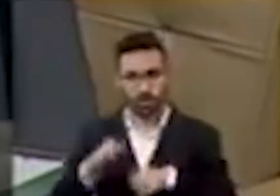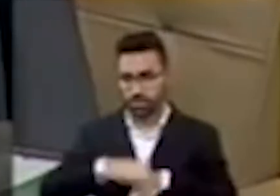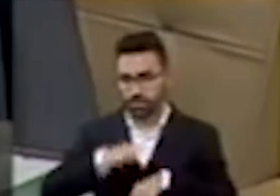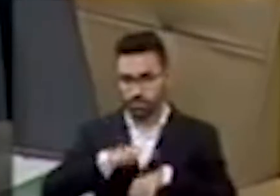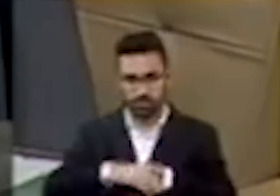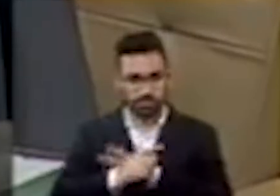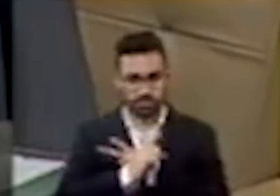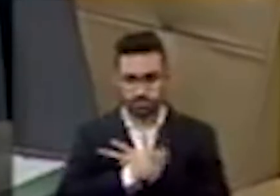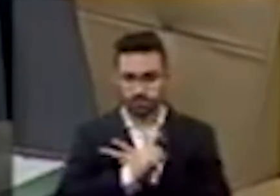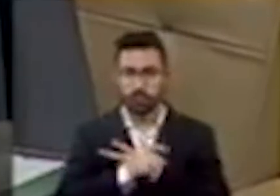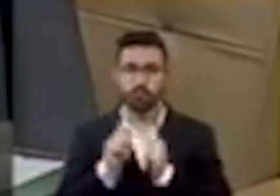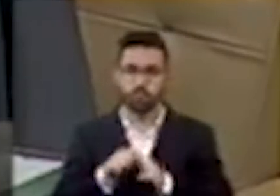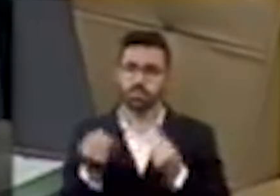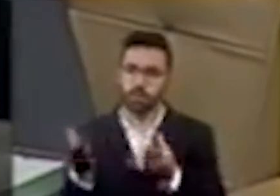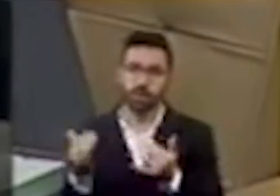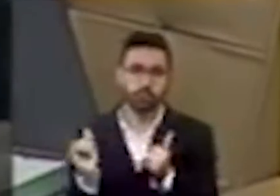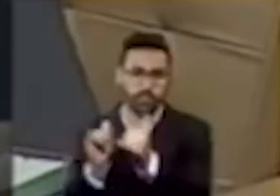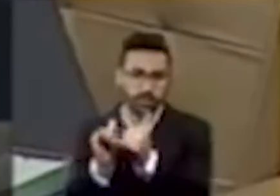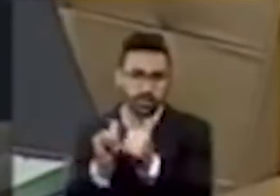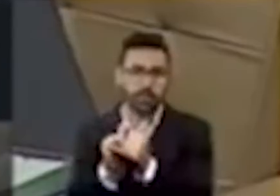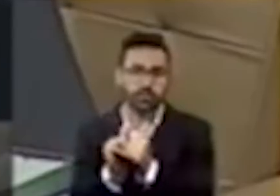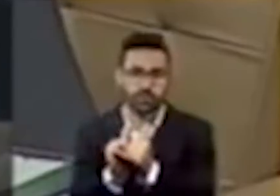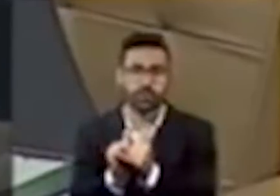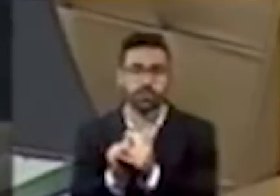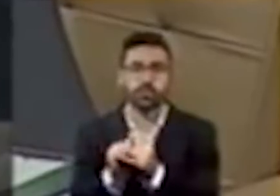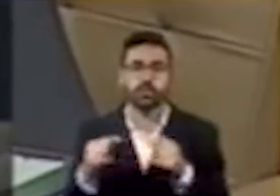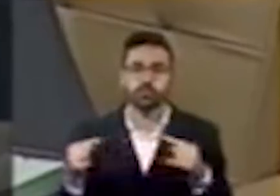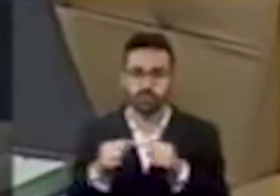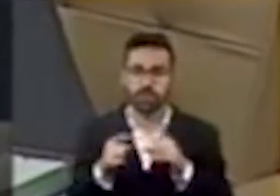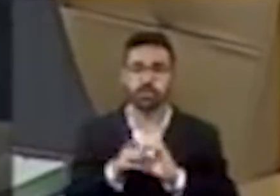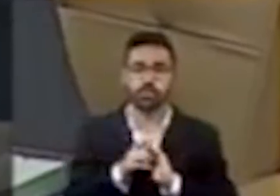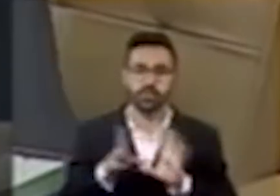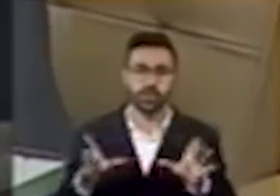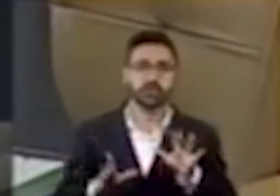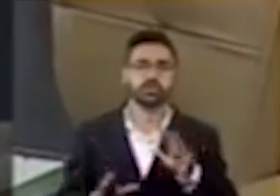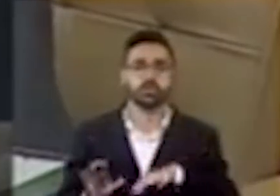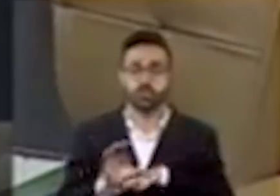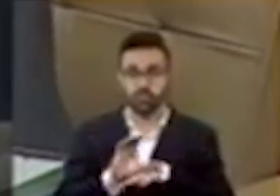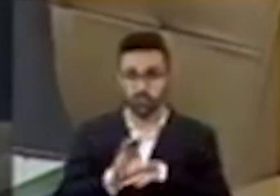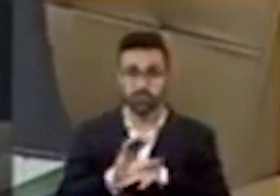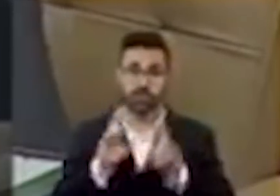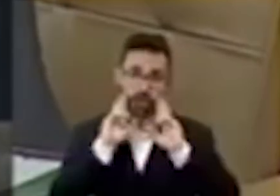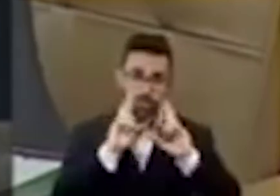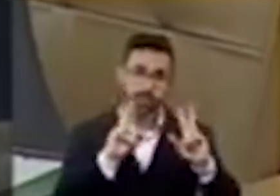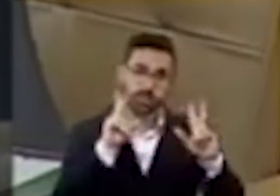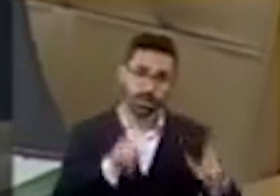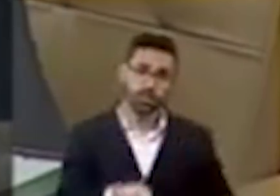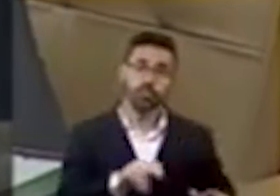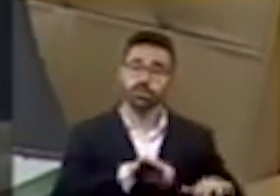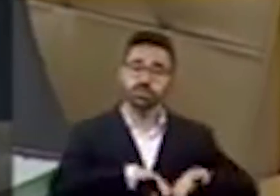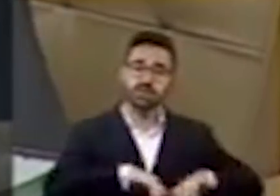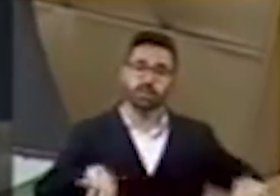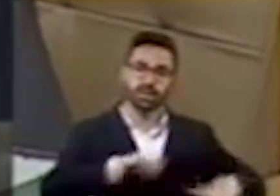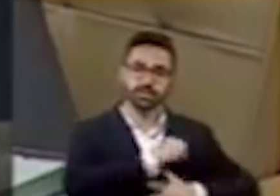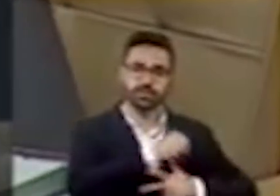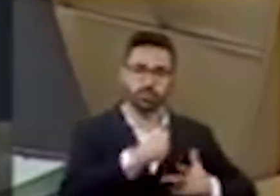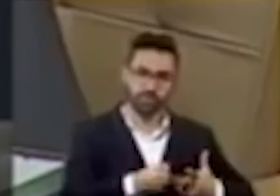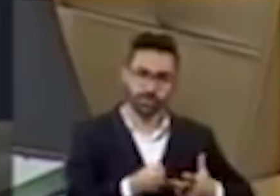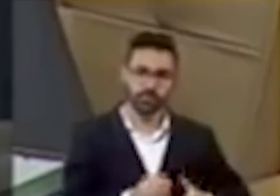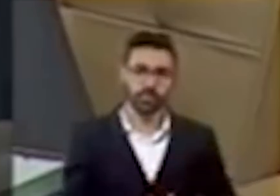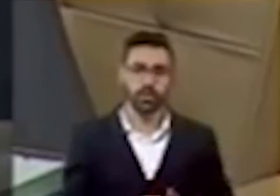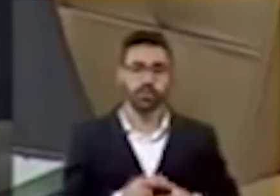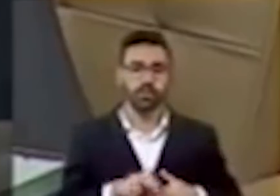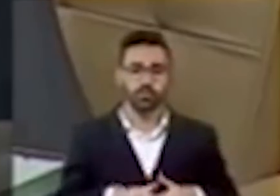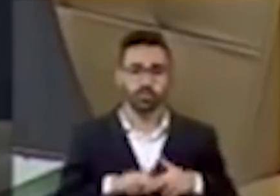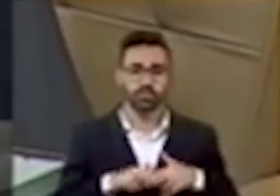da moldura democrática constitucional em atenção à doutrina da separação dos poderes. E, nesse